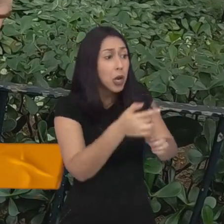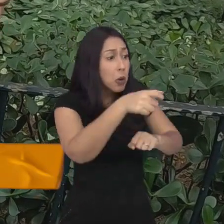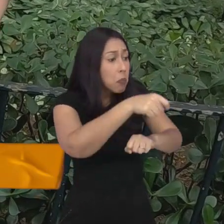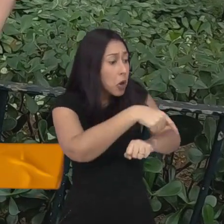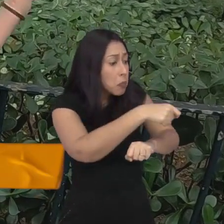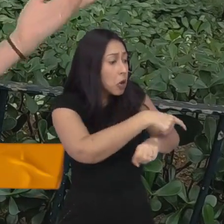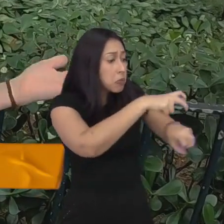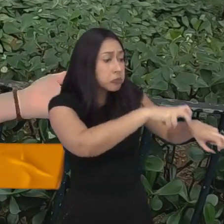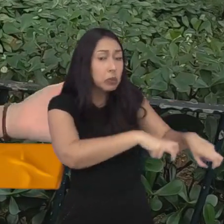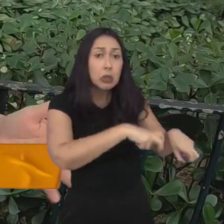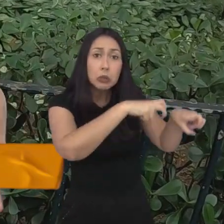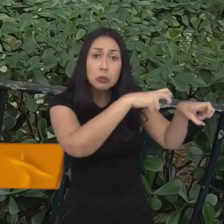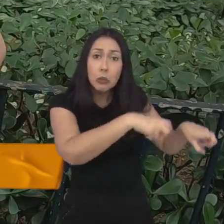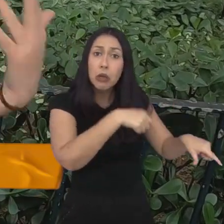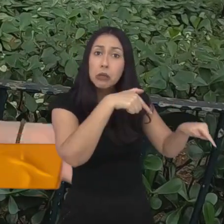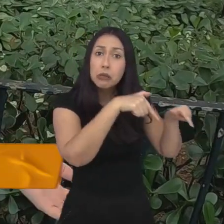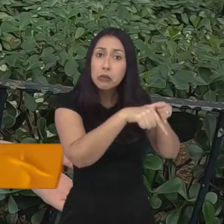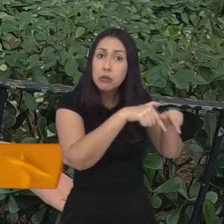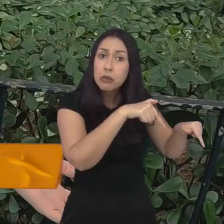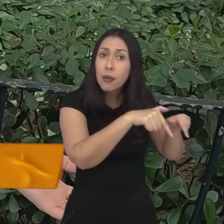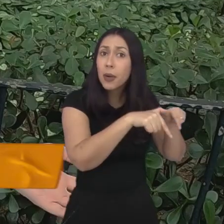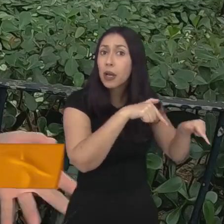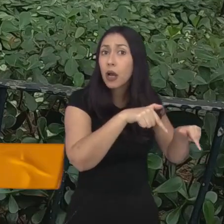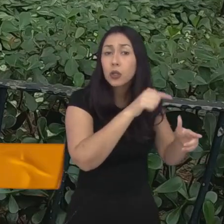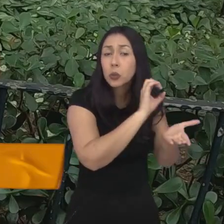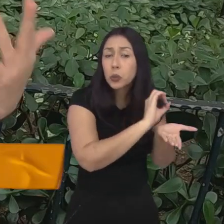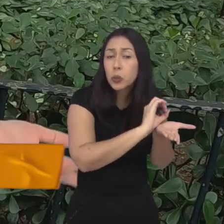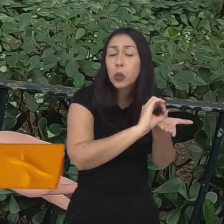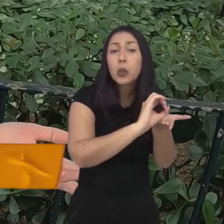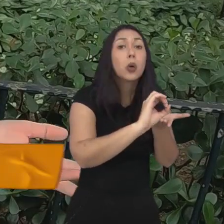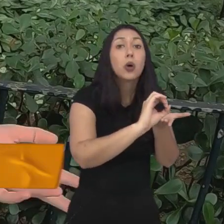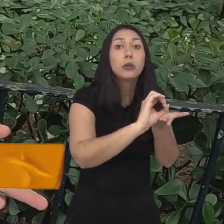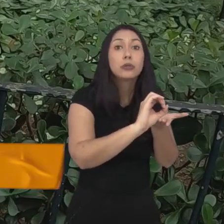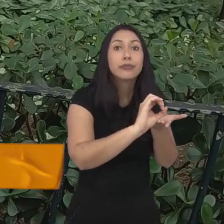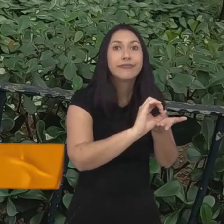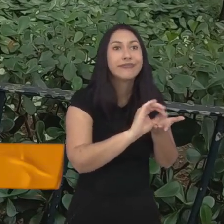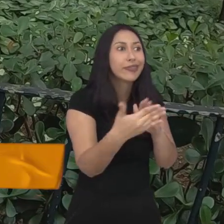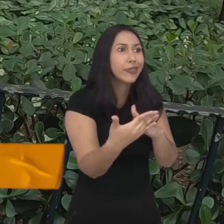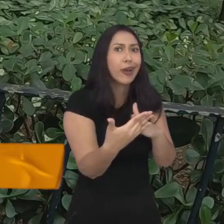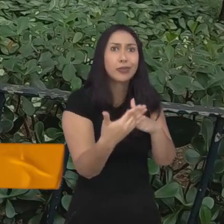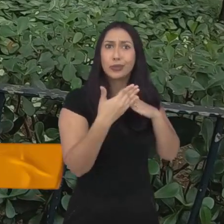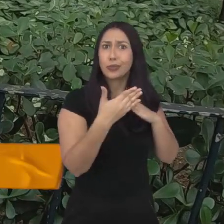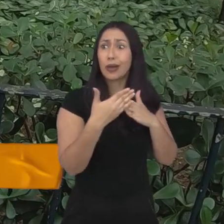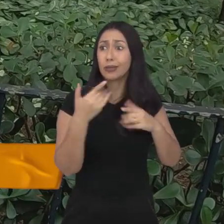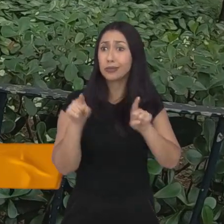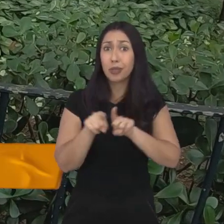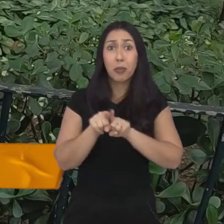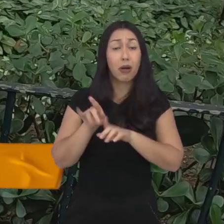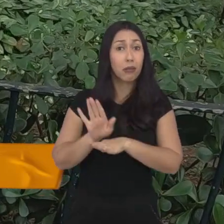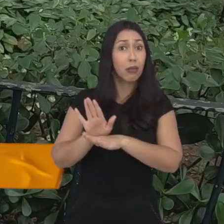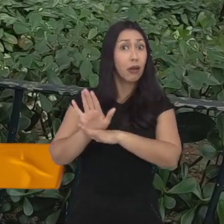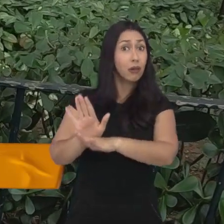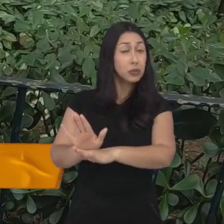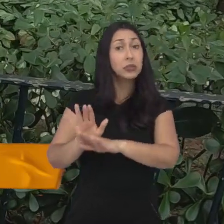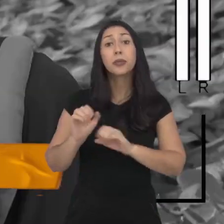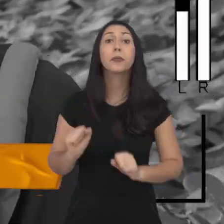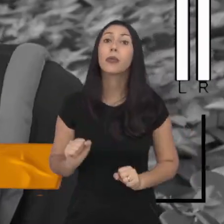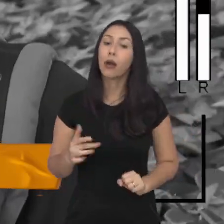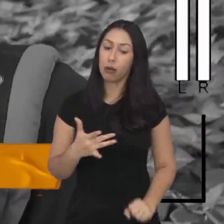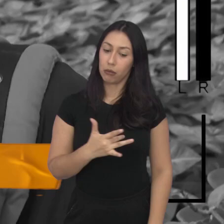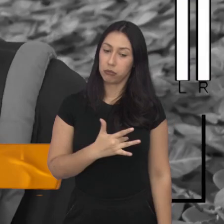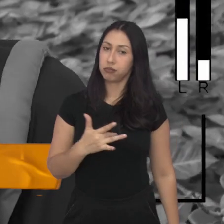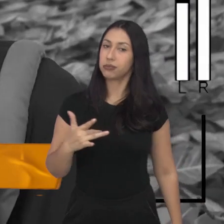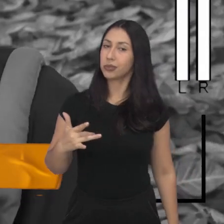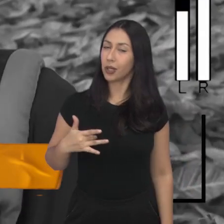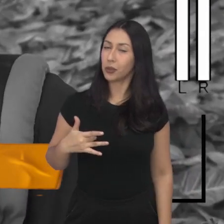estão trabalhando no campo com insumos orgânicos e que não fazem mal para a terra e para a água, tanto quanto para a